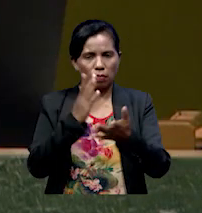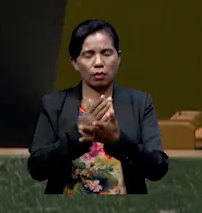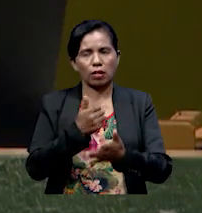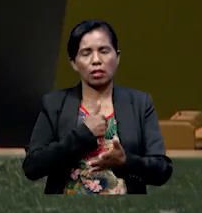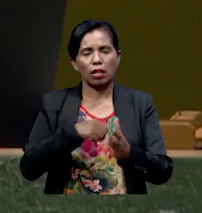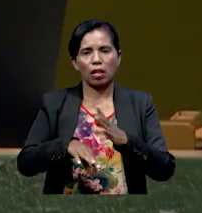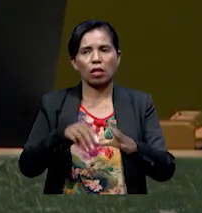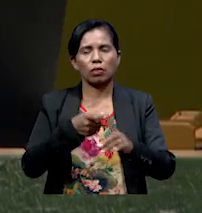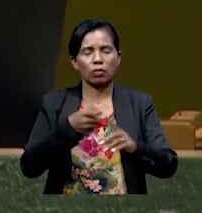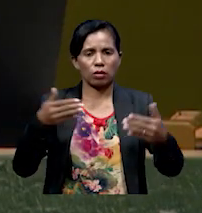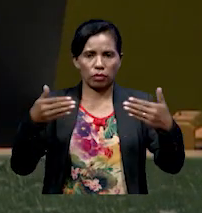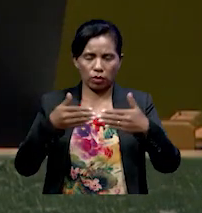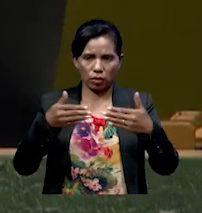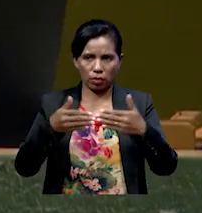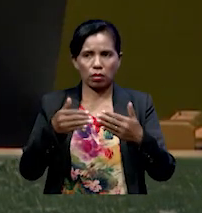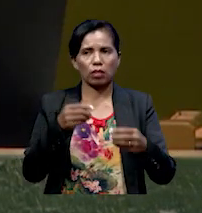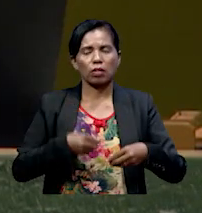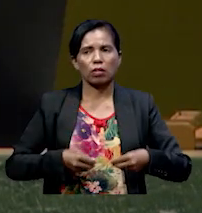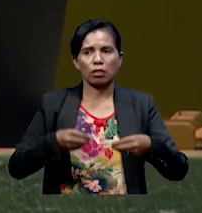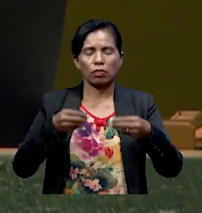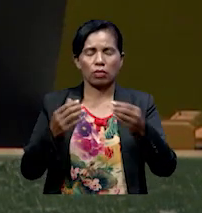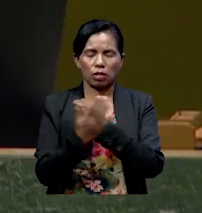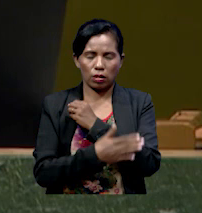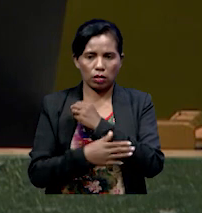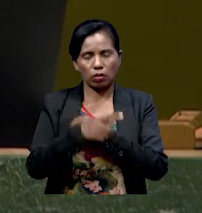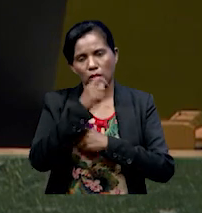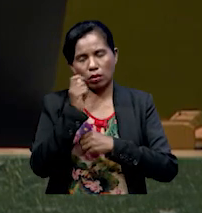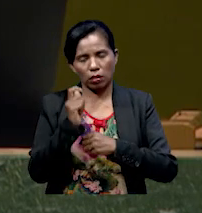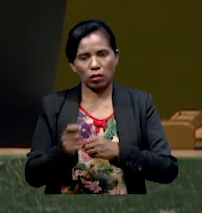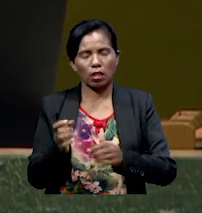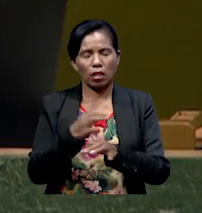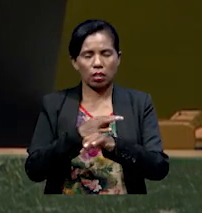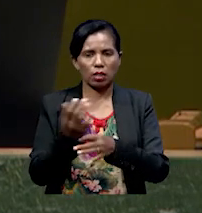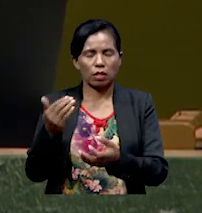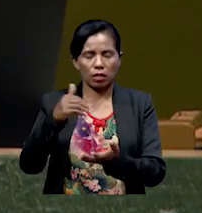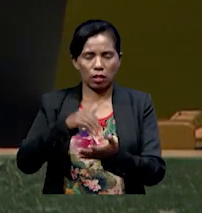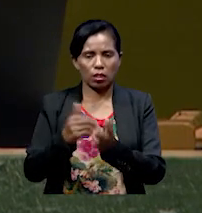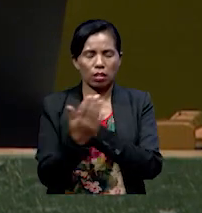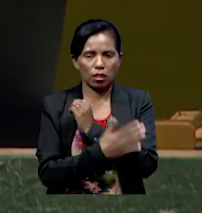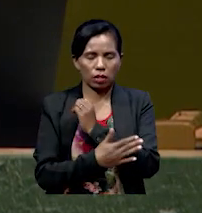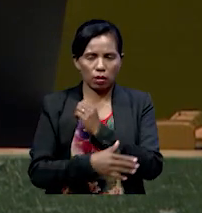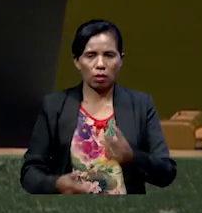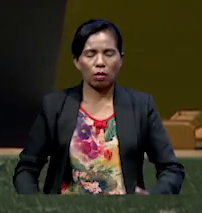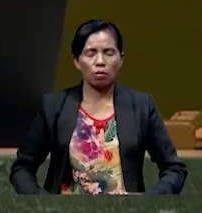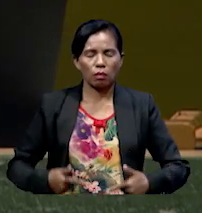o sejona fronteiriça, onde permite ucraniano Sira, onde reconstruir Siranyarain no Moris, no Rússia e